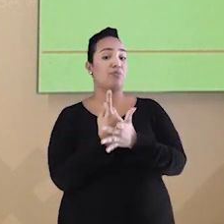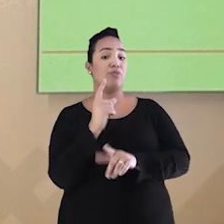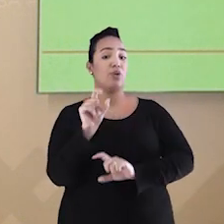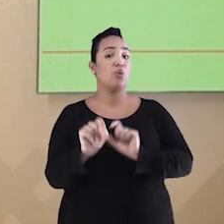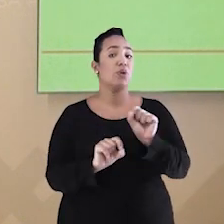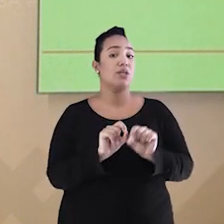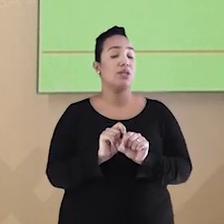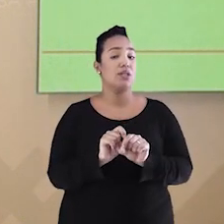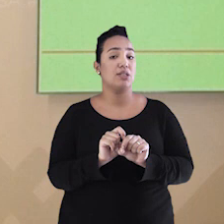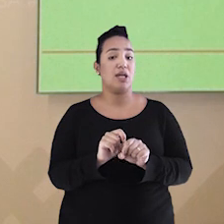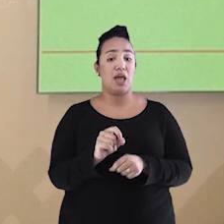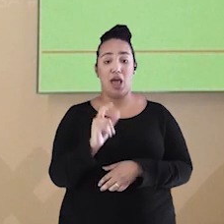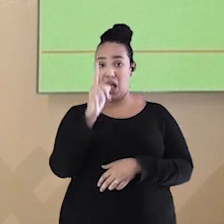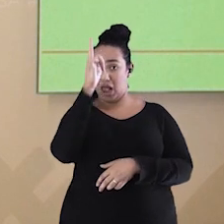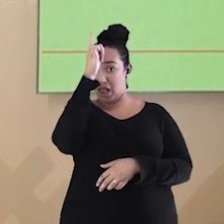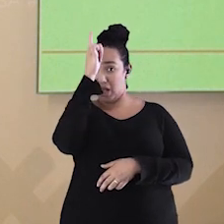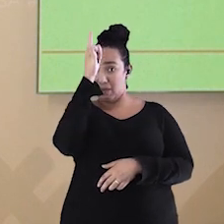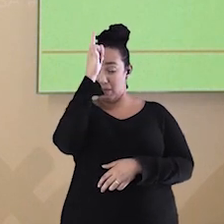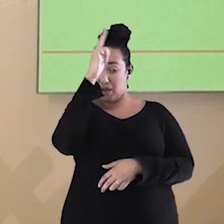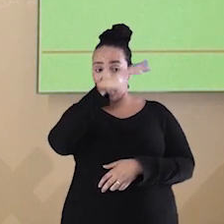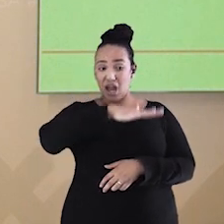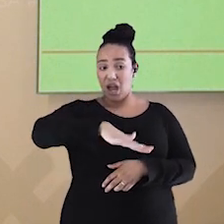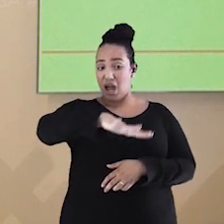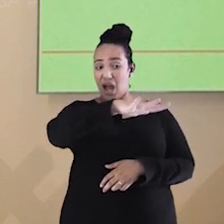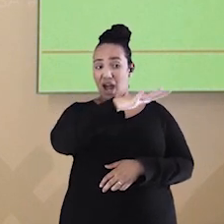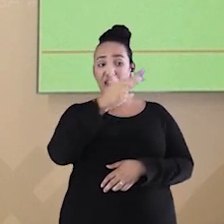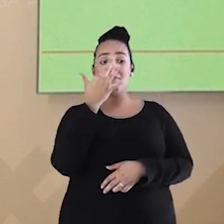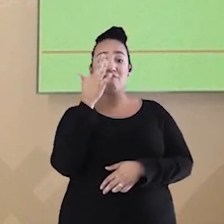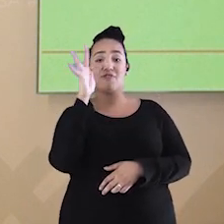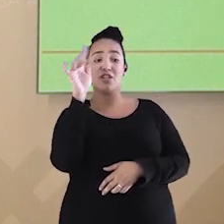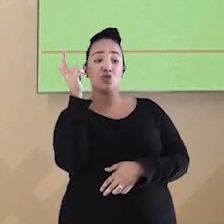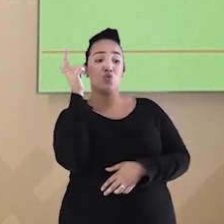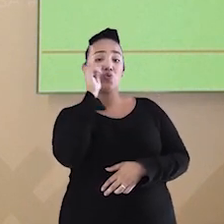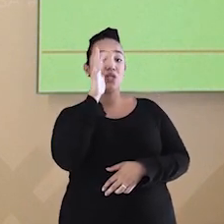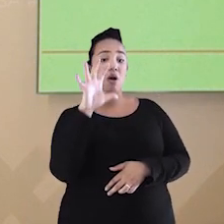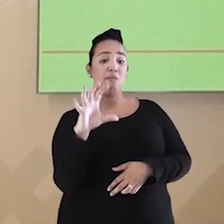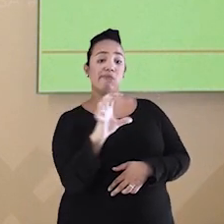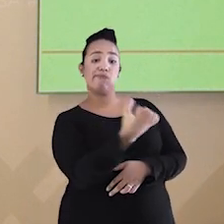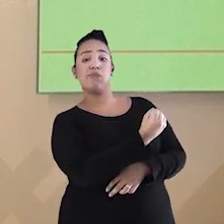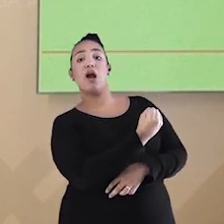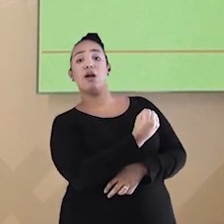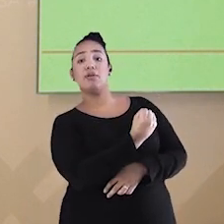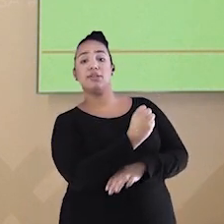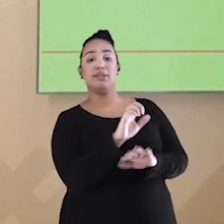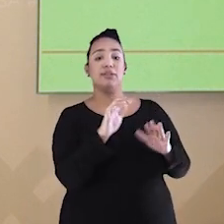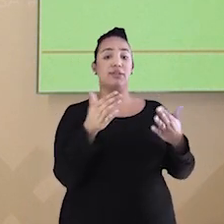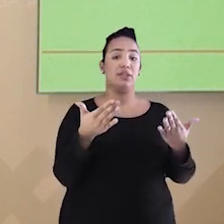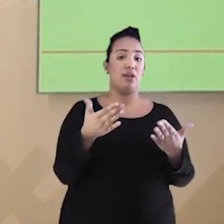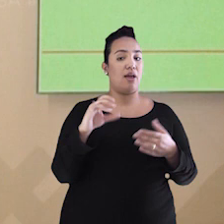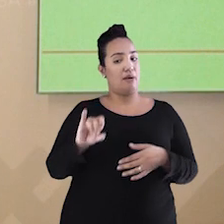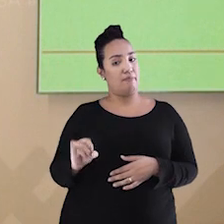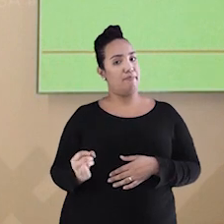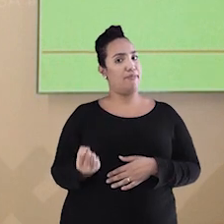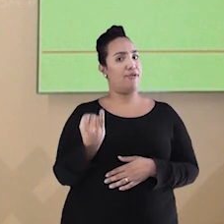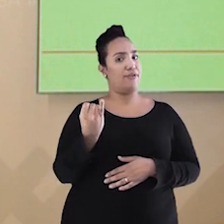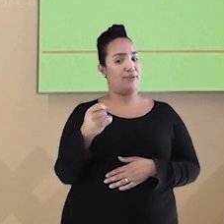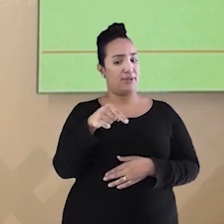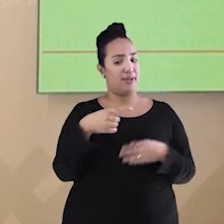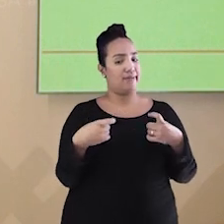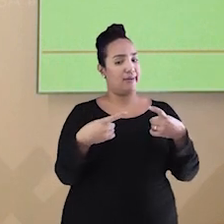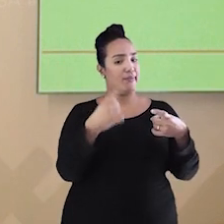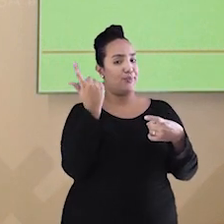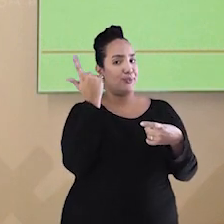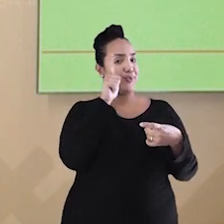que acontece que a Alemanha havia perdido uns territórios para a França. Ela aproveitou a guerra para tentar